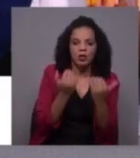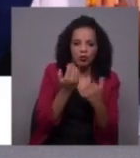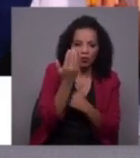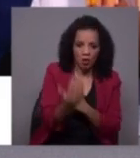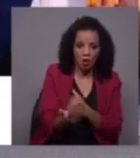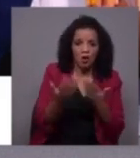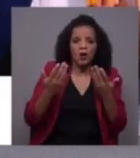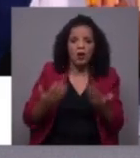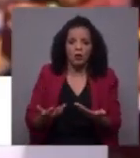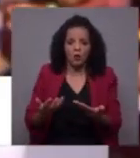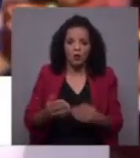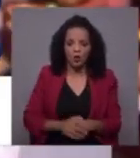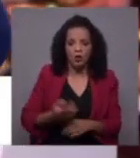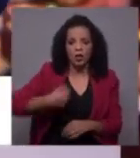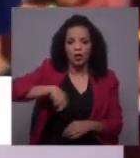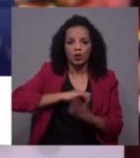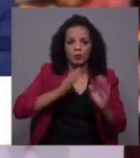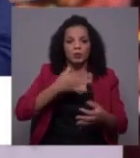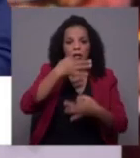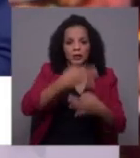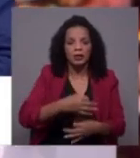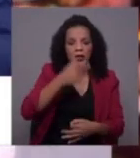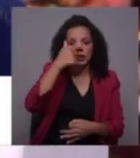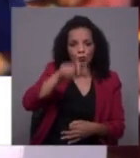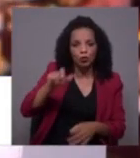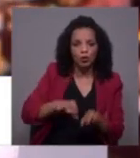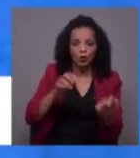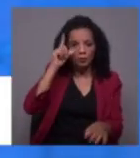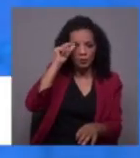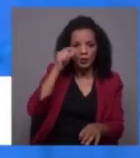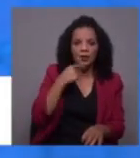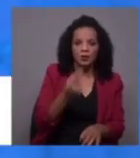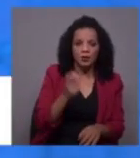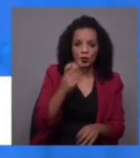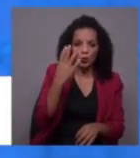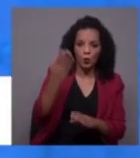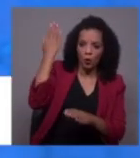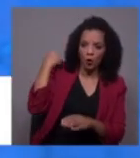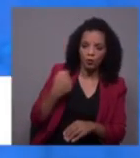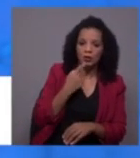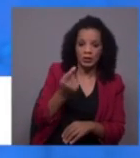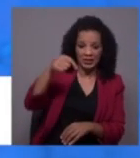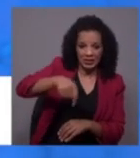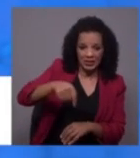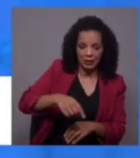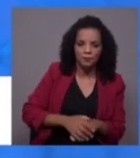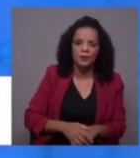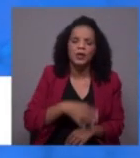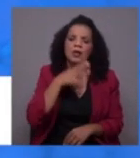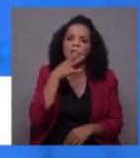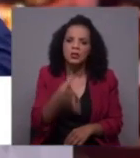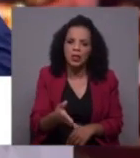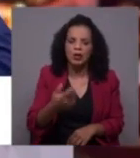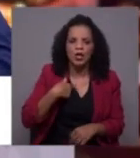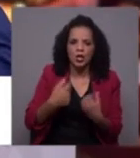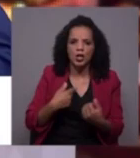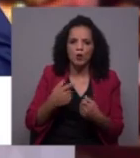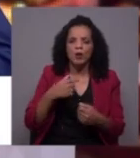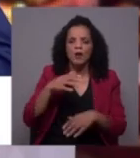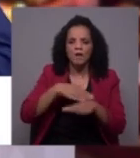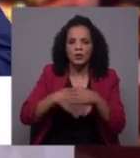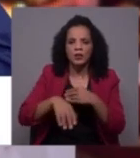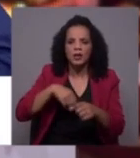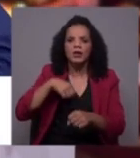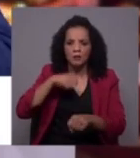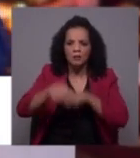nós, neste momento, temos que acreditar nas pessoas, como Fernando Medina disse. Há 4 anos, disse-o aqui, disseram-me que não era capaz de fazer ciclovias.